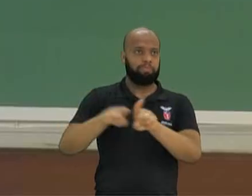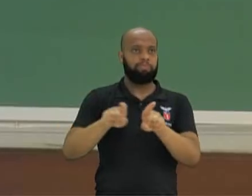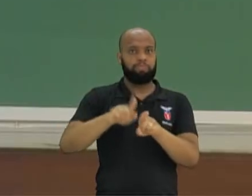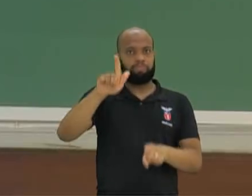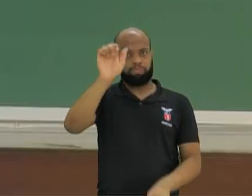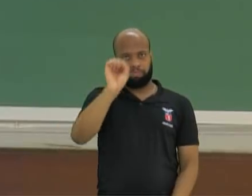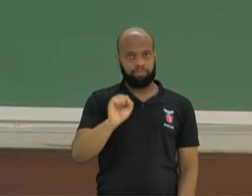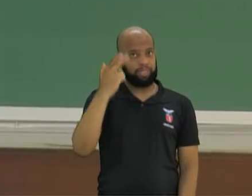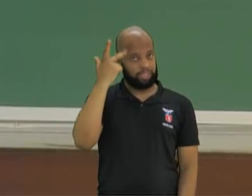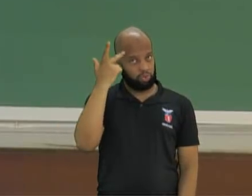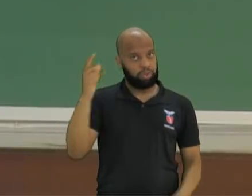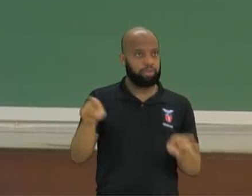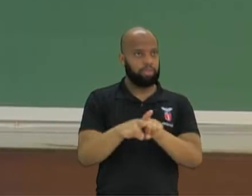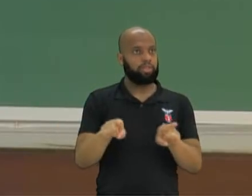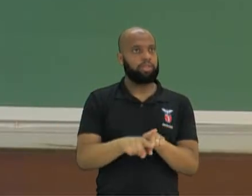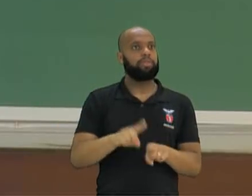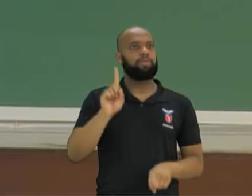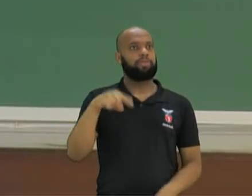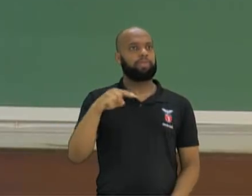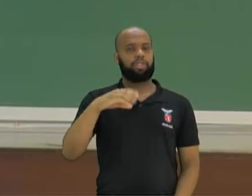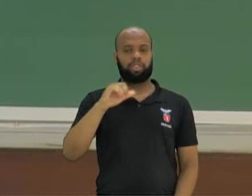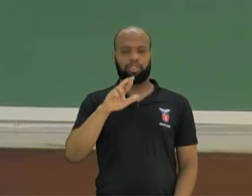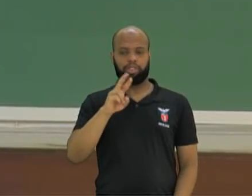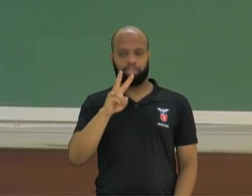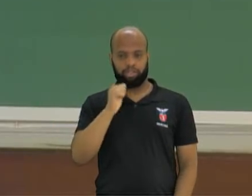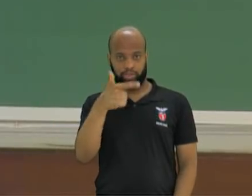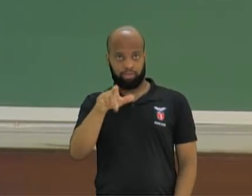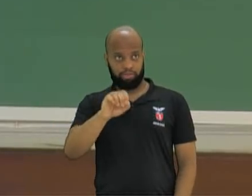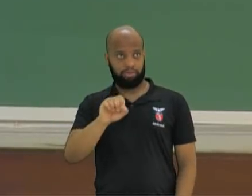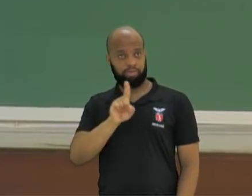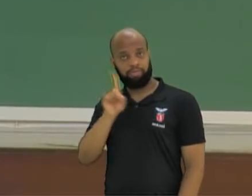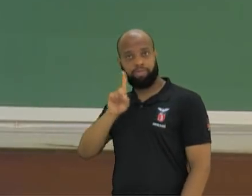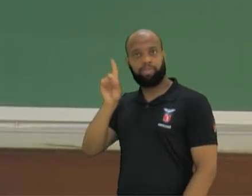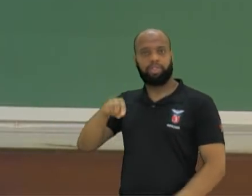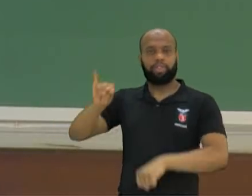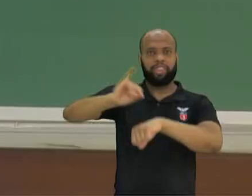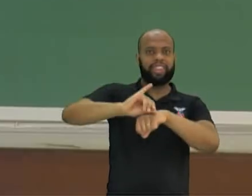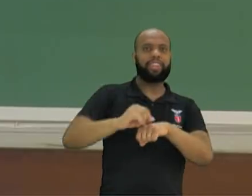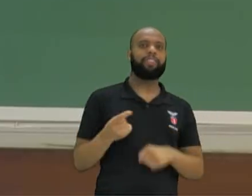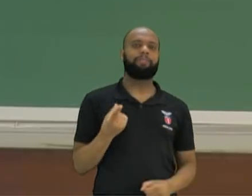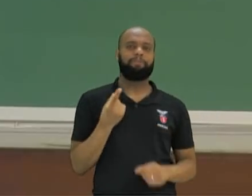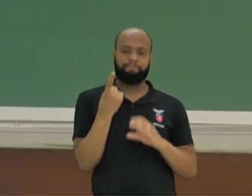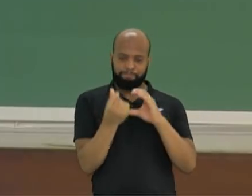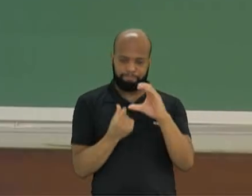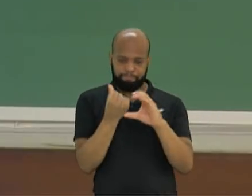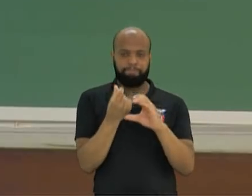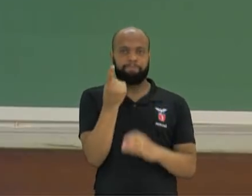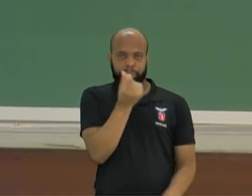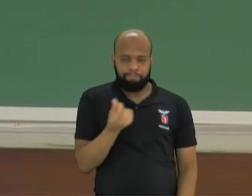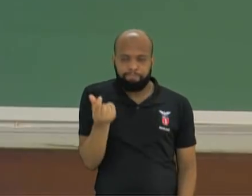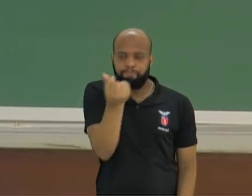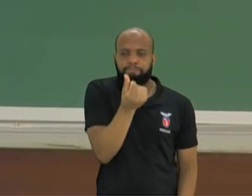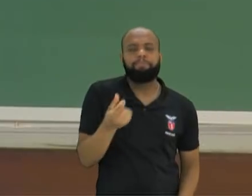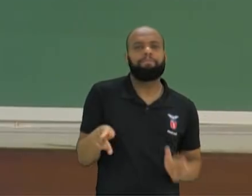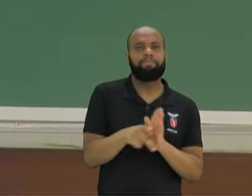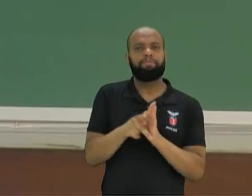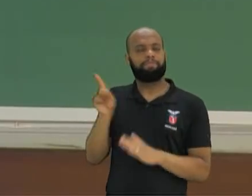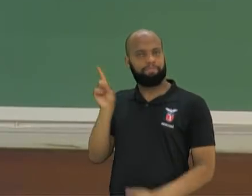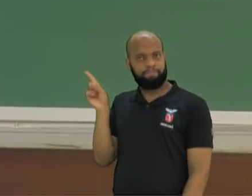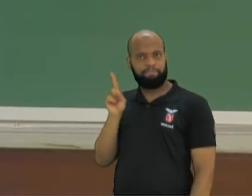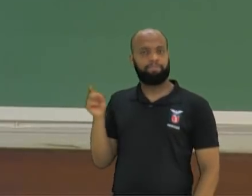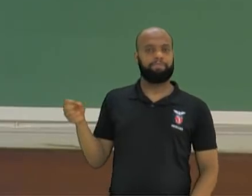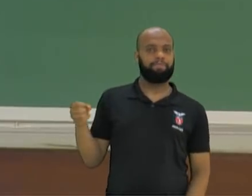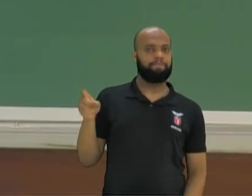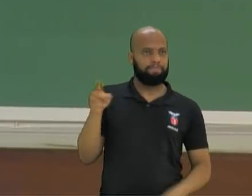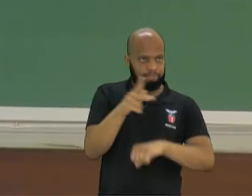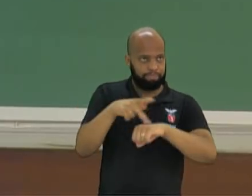gás natural. E aqui uma imagem de Auckland, que é a capital financeira da Nova Zelândia. Todos os países, não, todos ou